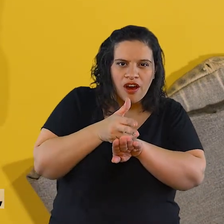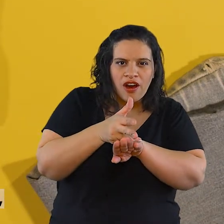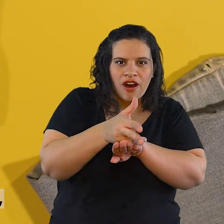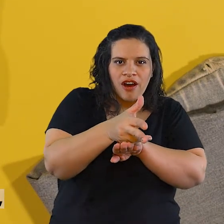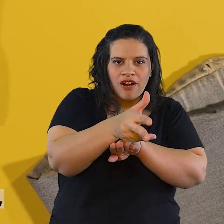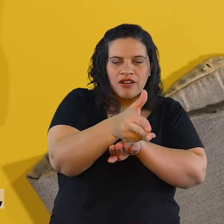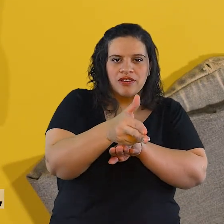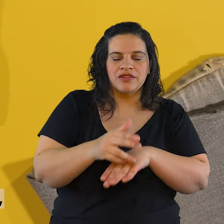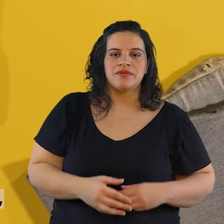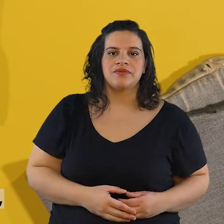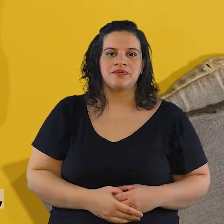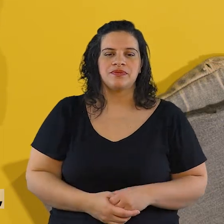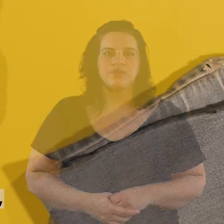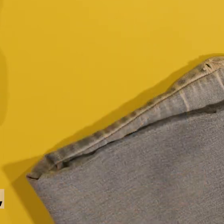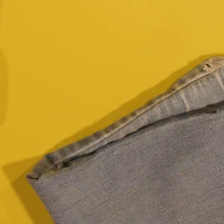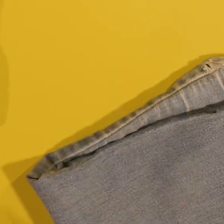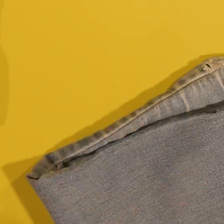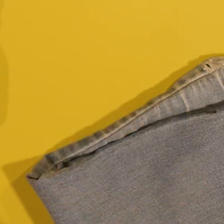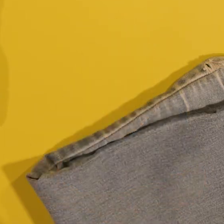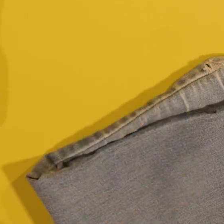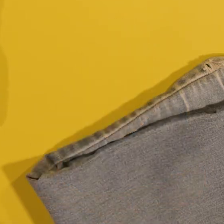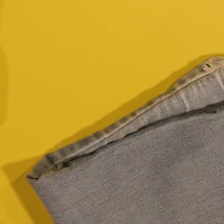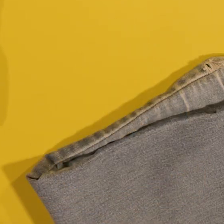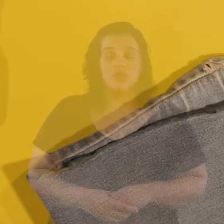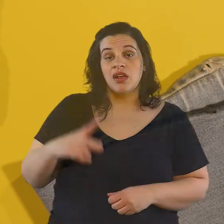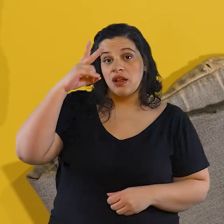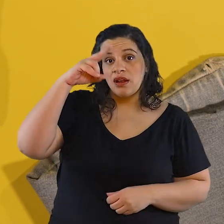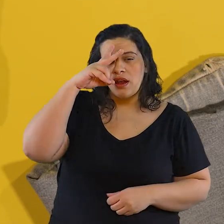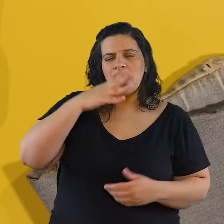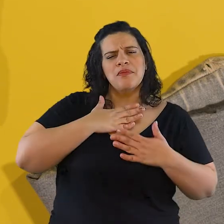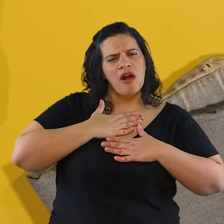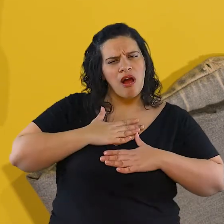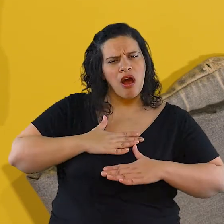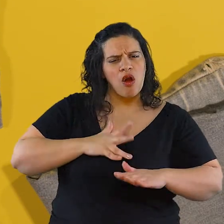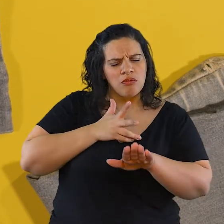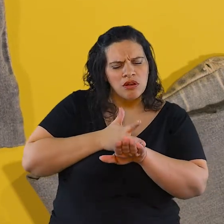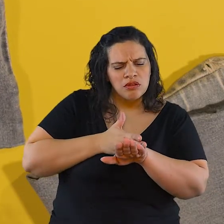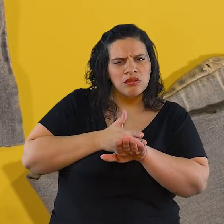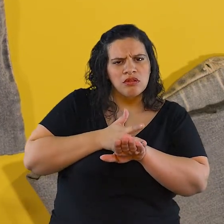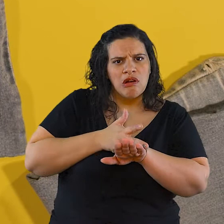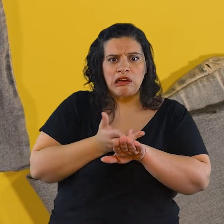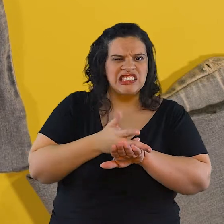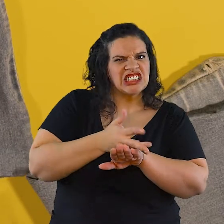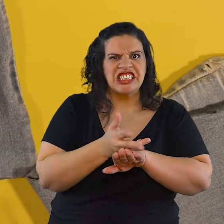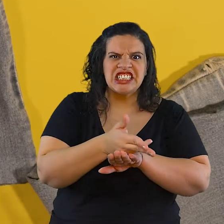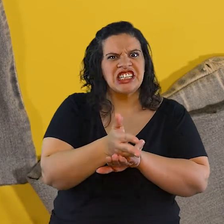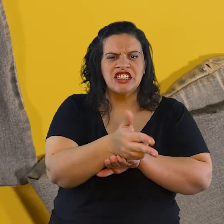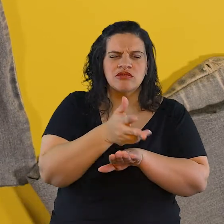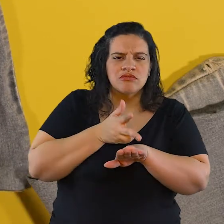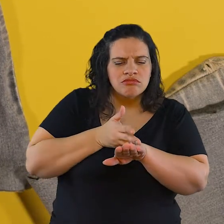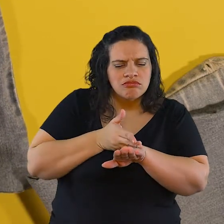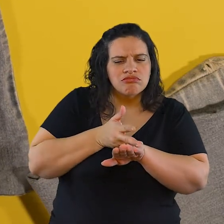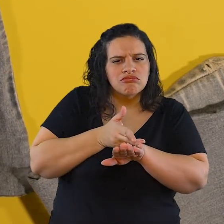eu vou cortar bem rente aqui a costura, do lado mais fininho. Lembrando de fazer tudo com